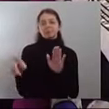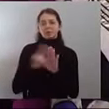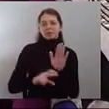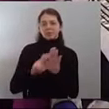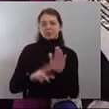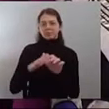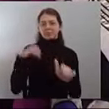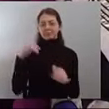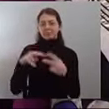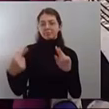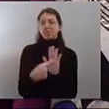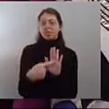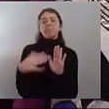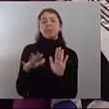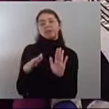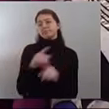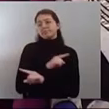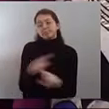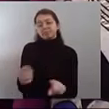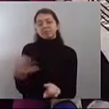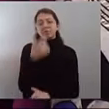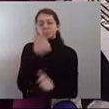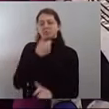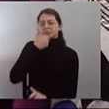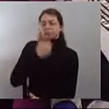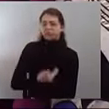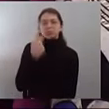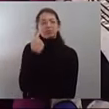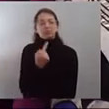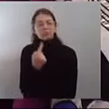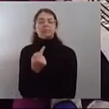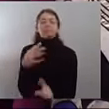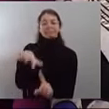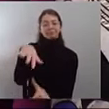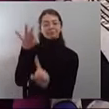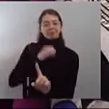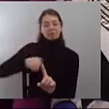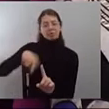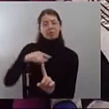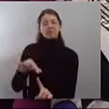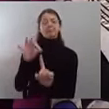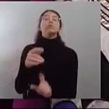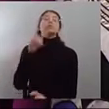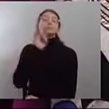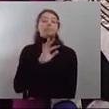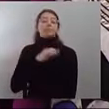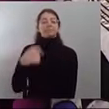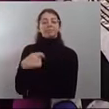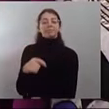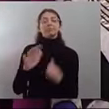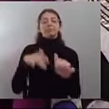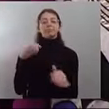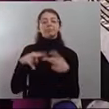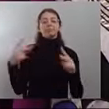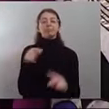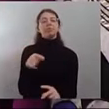Oeiras, de trazer a julgo especialistas por si indicados, tendo a Senhora Presidente da Assembleia Municipal tomado irregularmente o monopólio deste